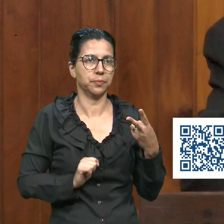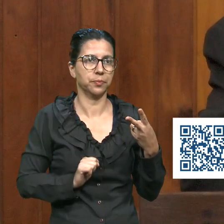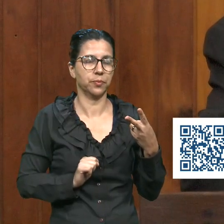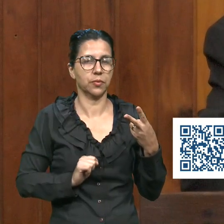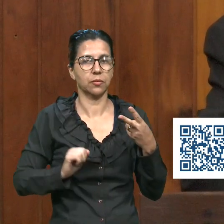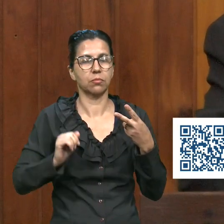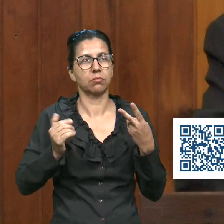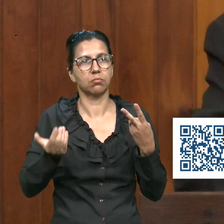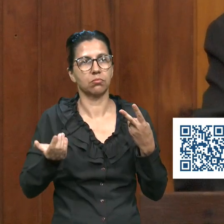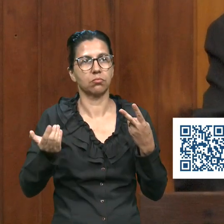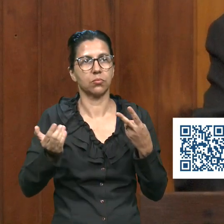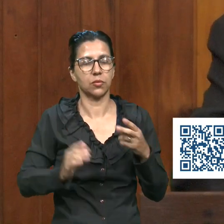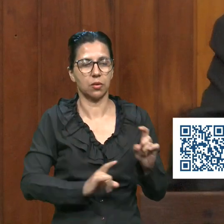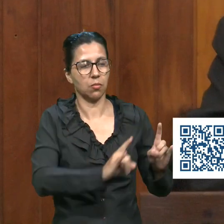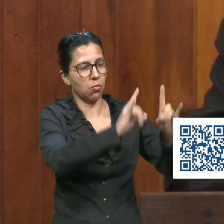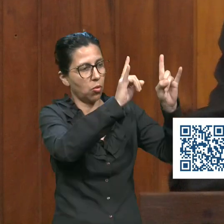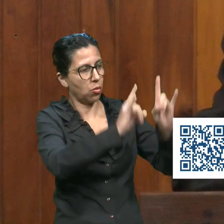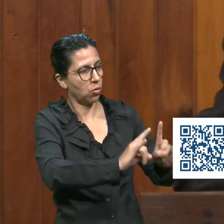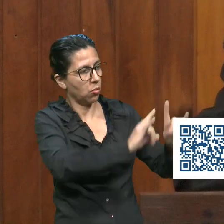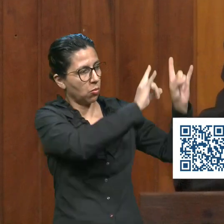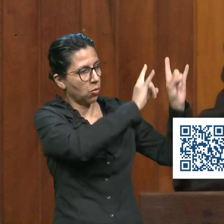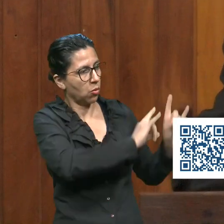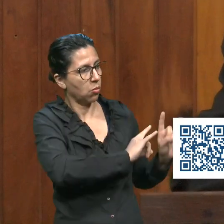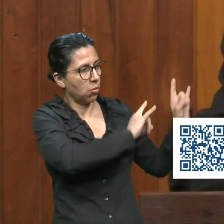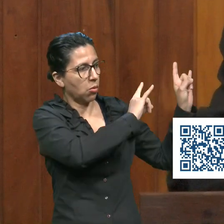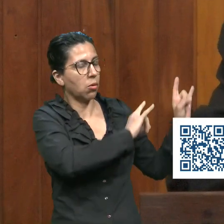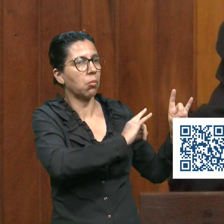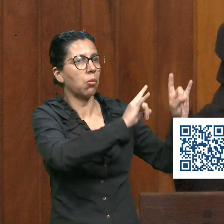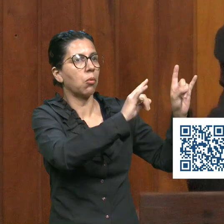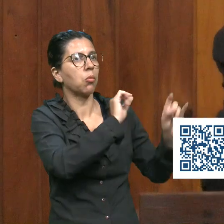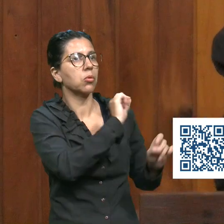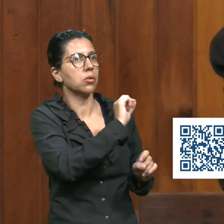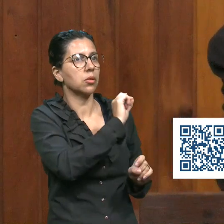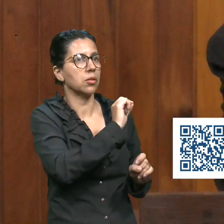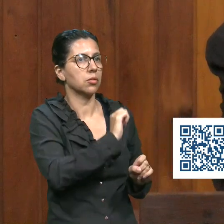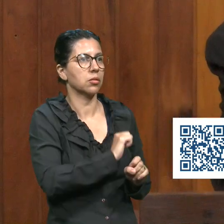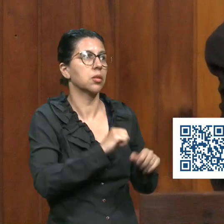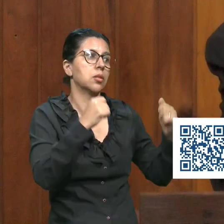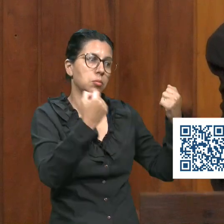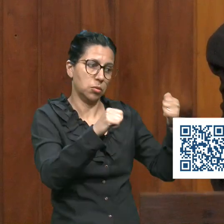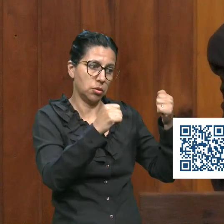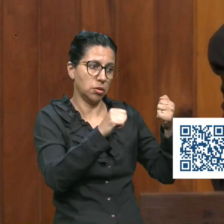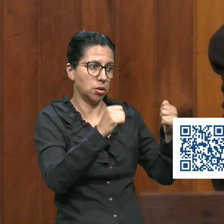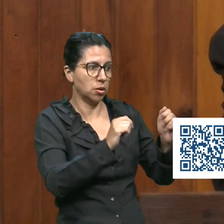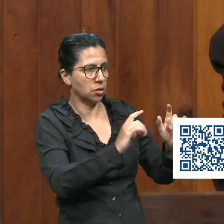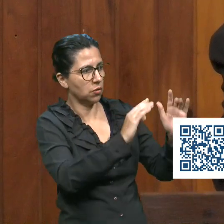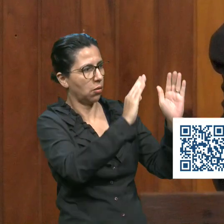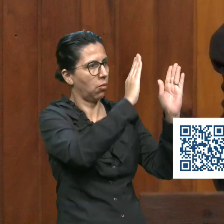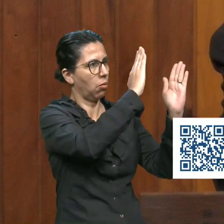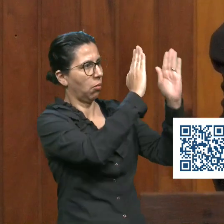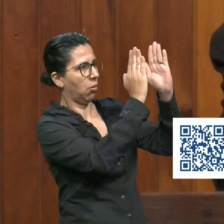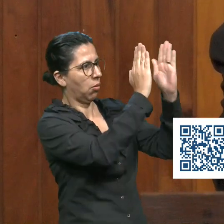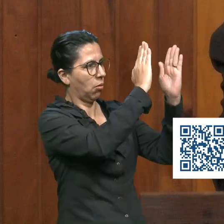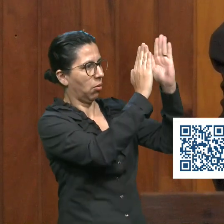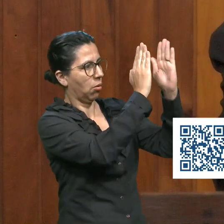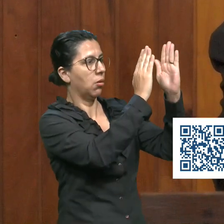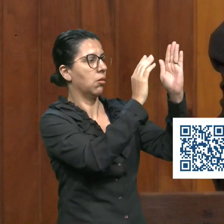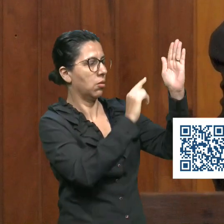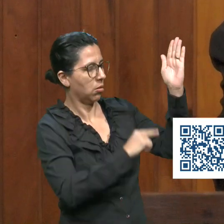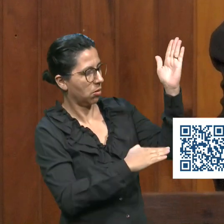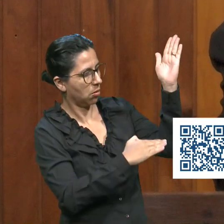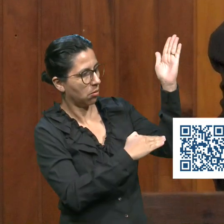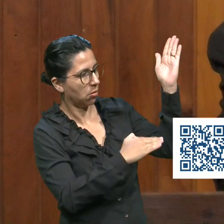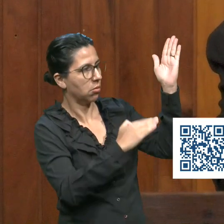caso a caso, bloco a bloco, aí tecnicamente, para se recuperar a estrutura daquele prédio,